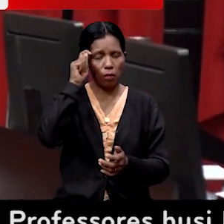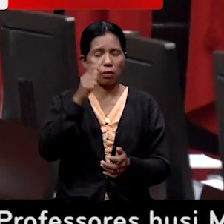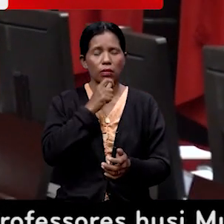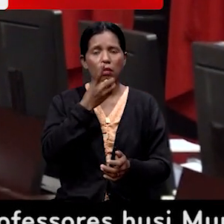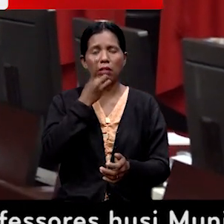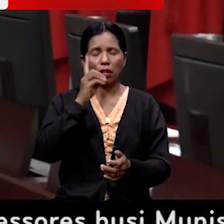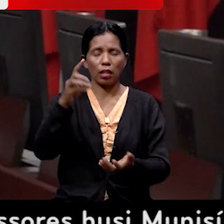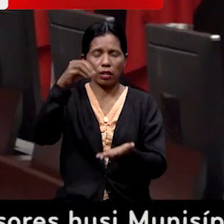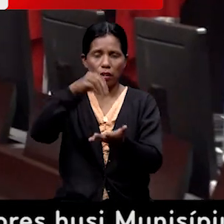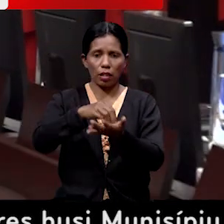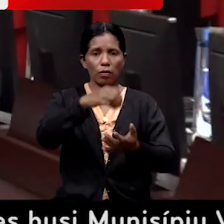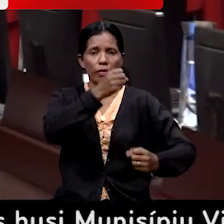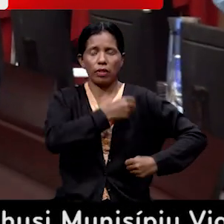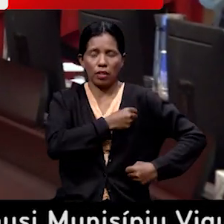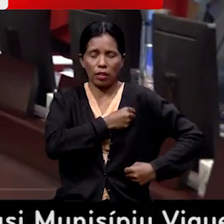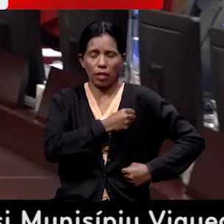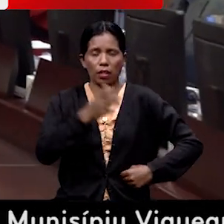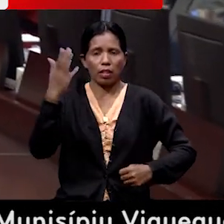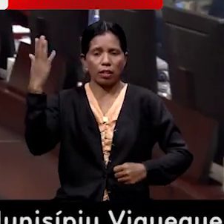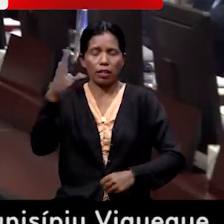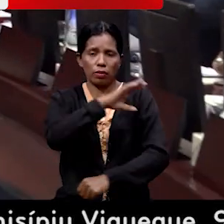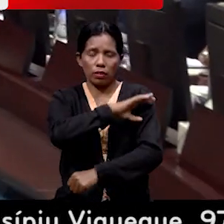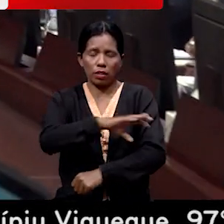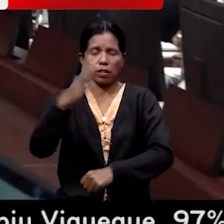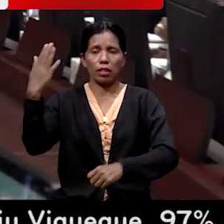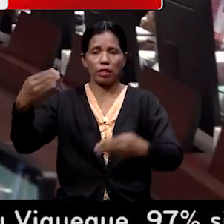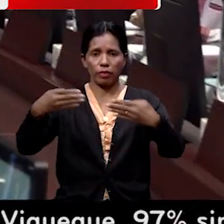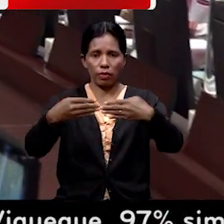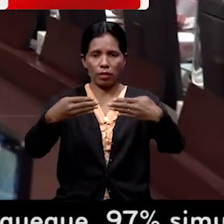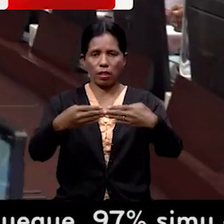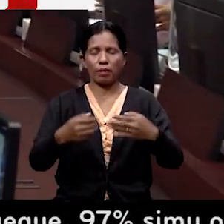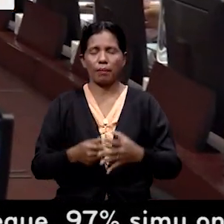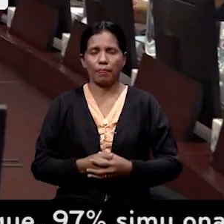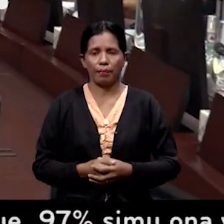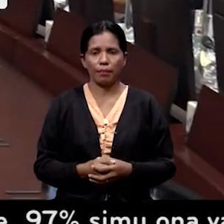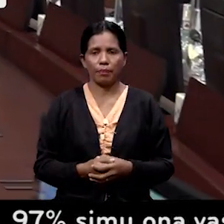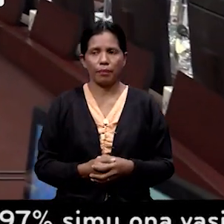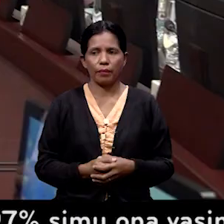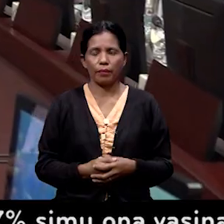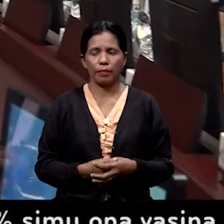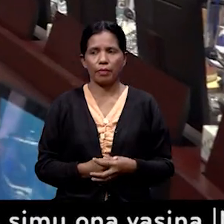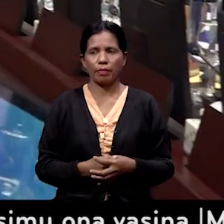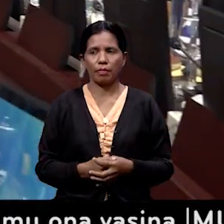atu coloca FFDTL Bahalo Gestão e a linha fronteira. Almeida dos Santos, Juvial da Costa, ZM.